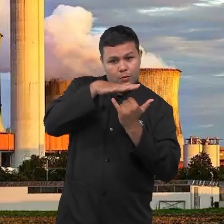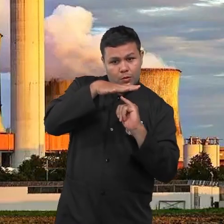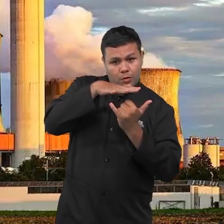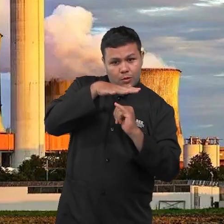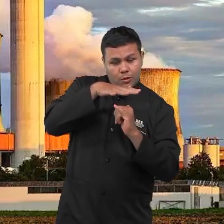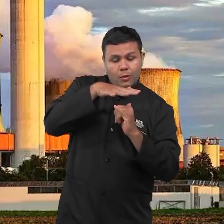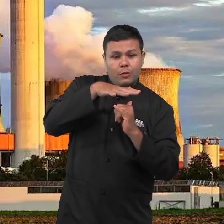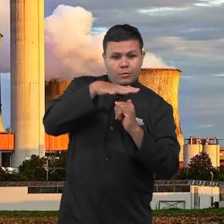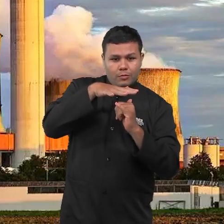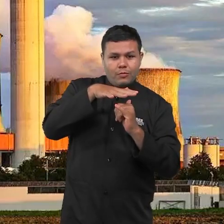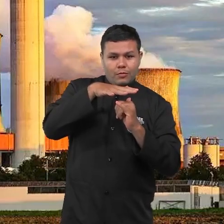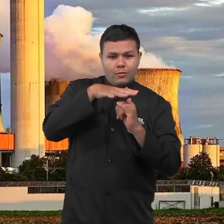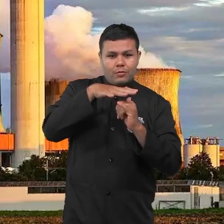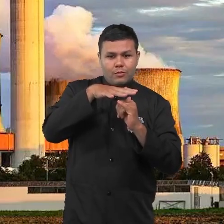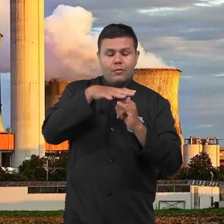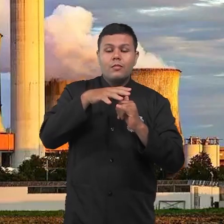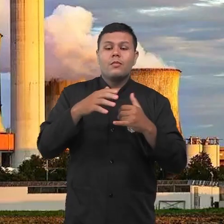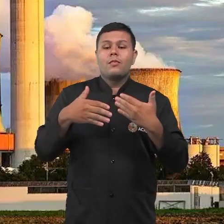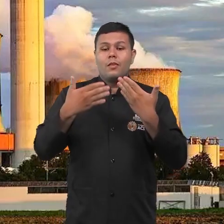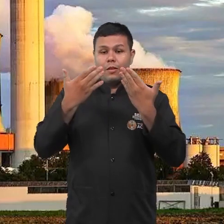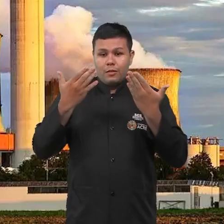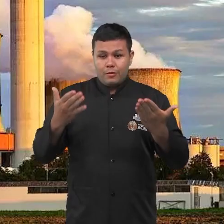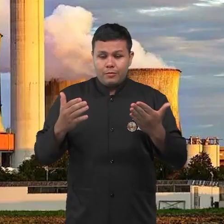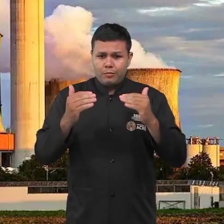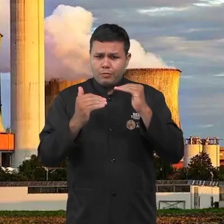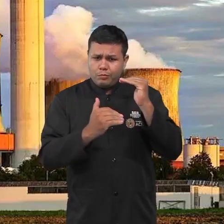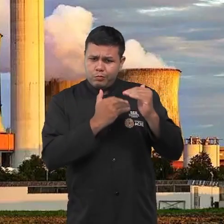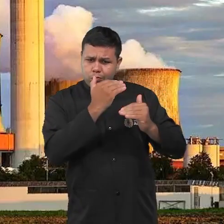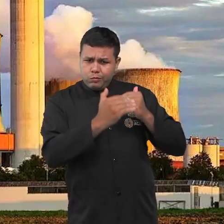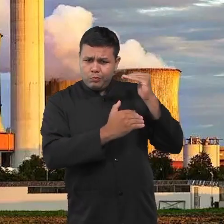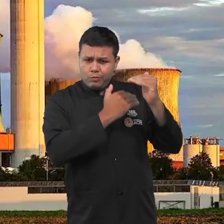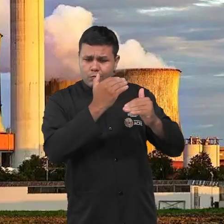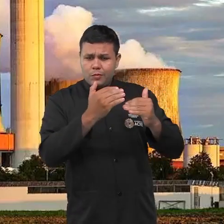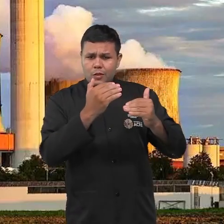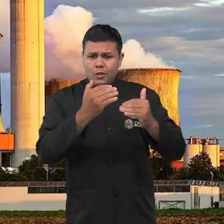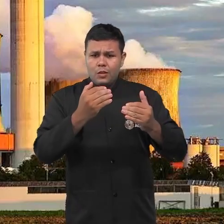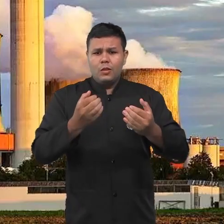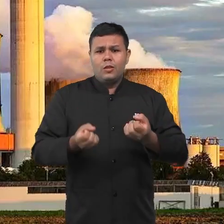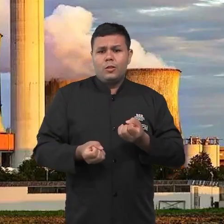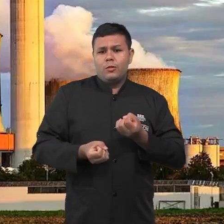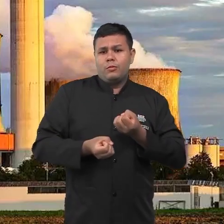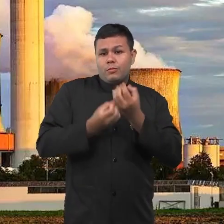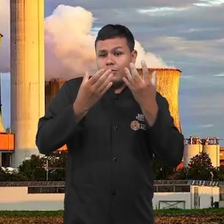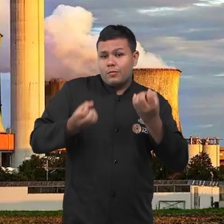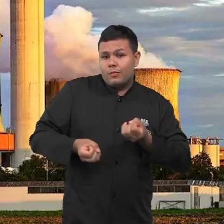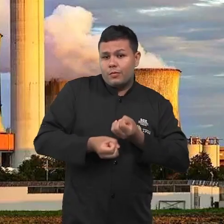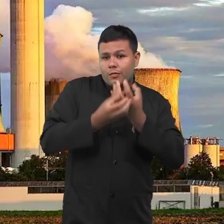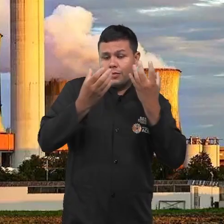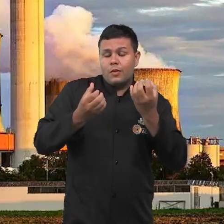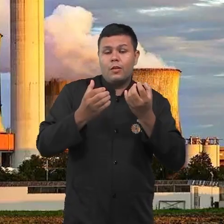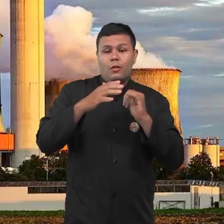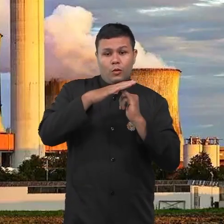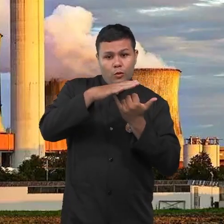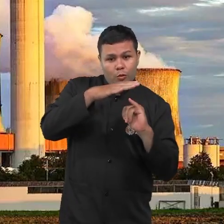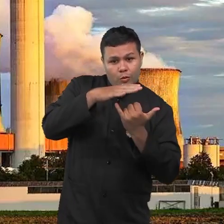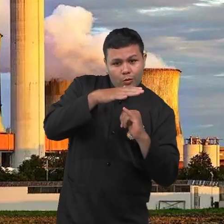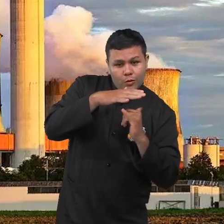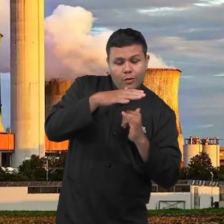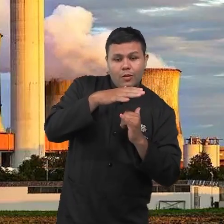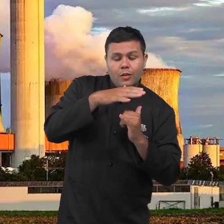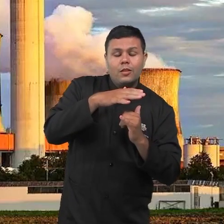por emissões nucleares? Então todo o processo que vai produzir energia nuclear, na verdade, ele vai